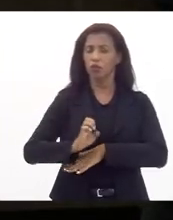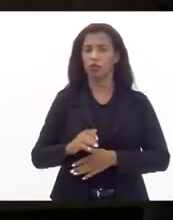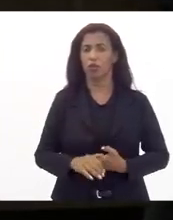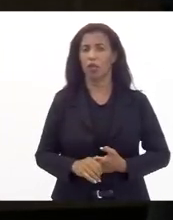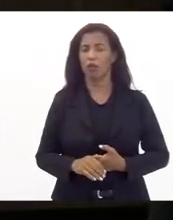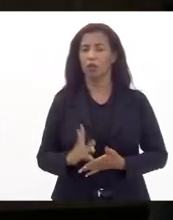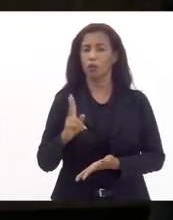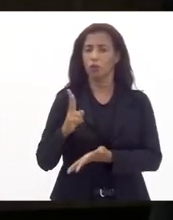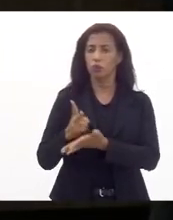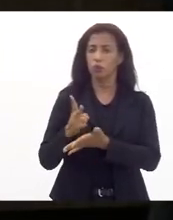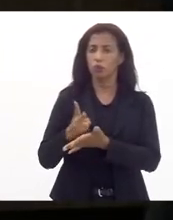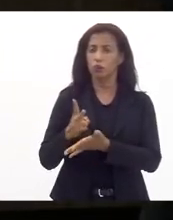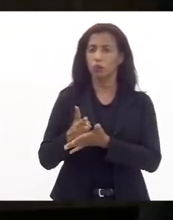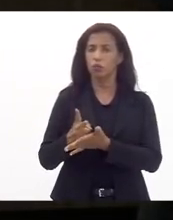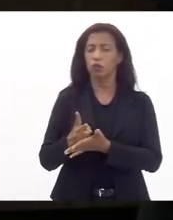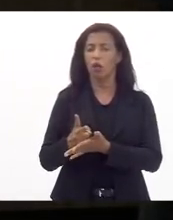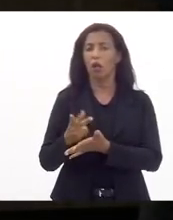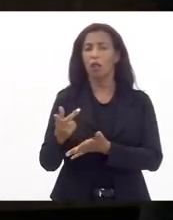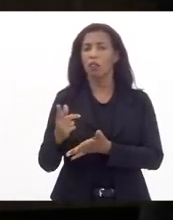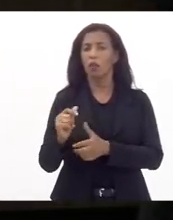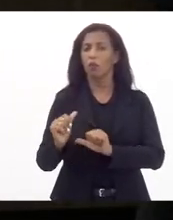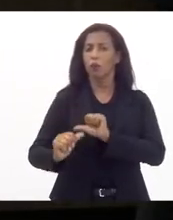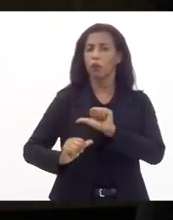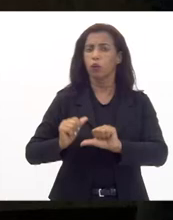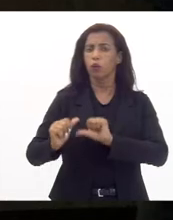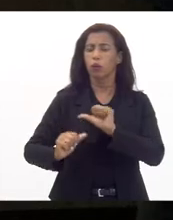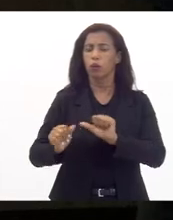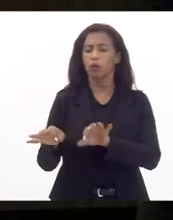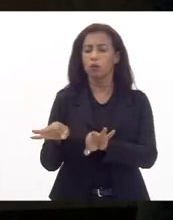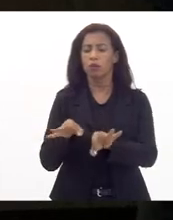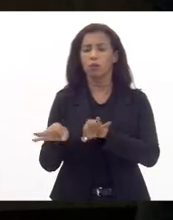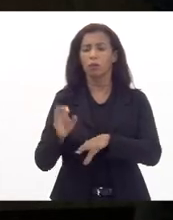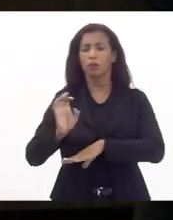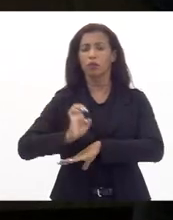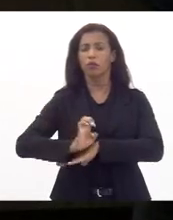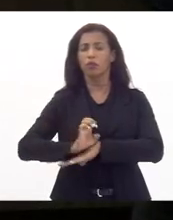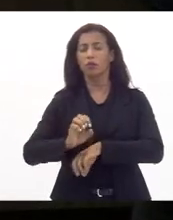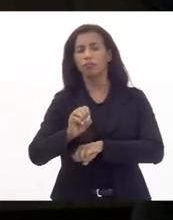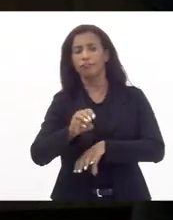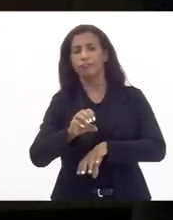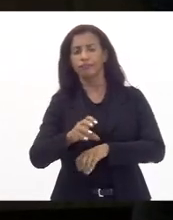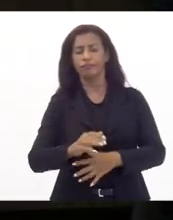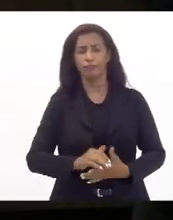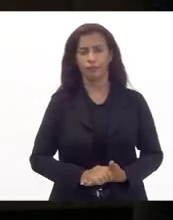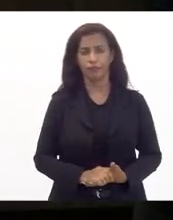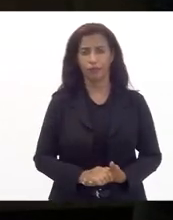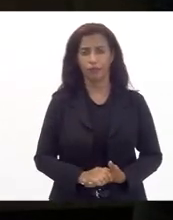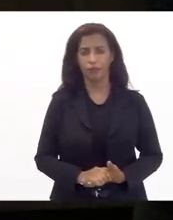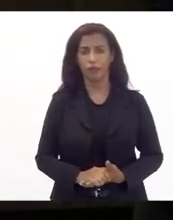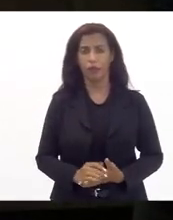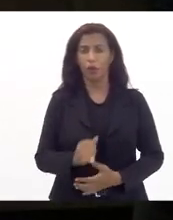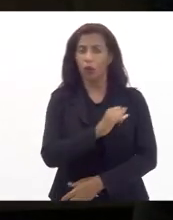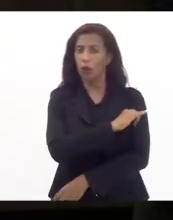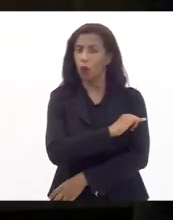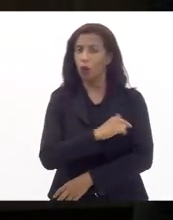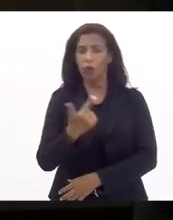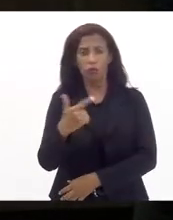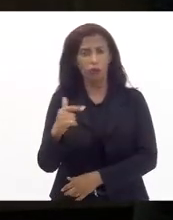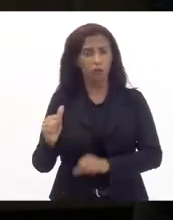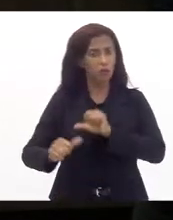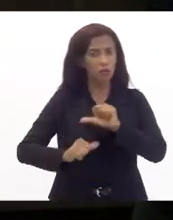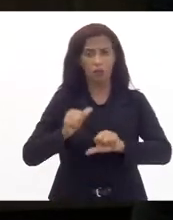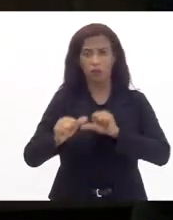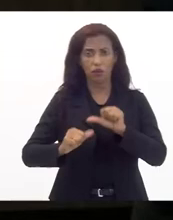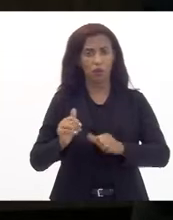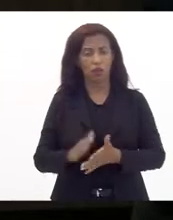que ainda não atualizou o seu plano Estadual de Educação deputada Martha Rocha o Rio de Janeiro ainda não fez esse